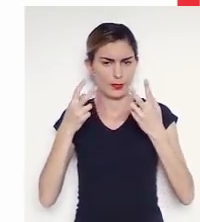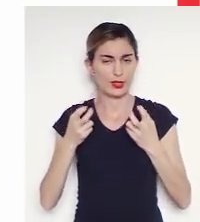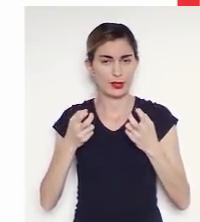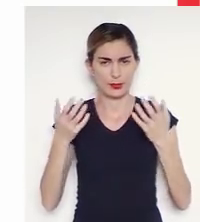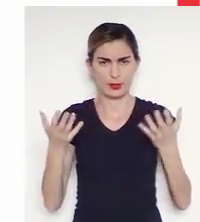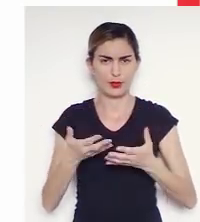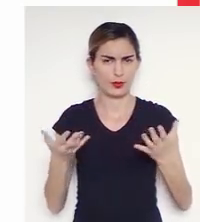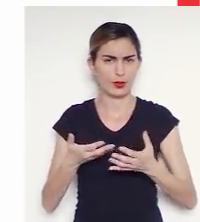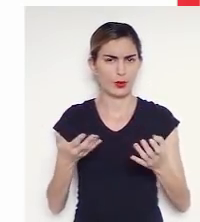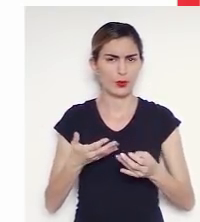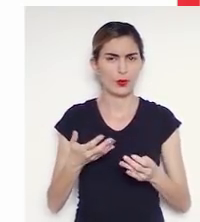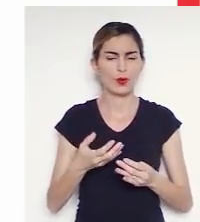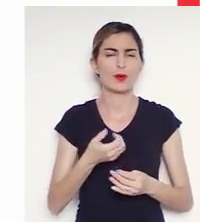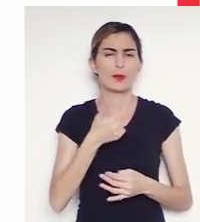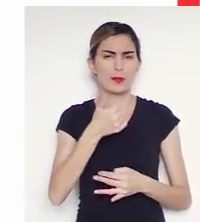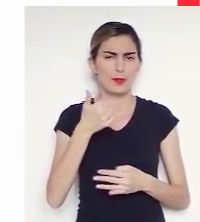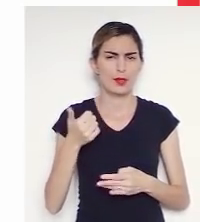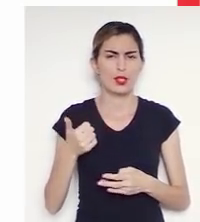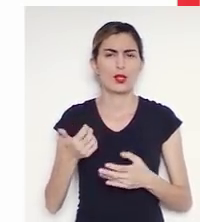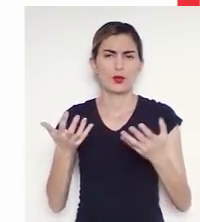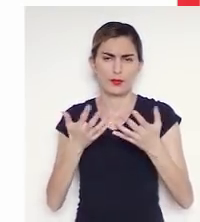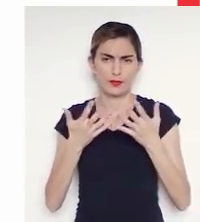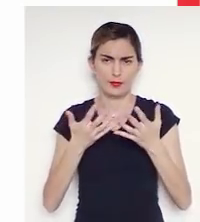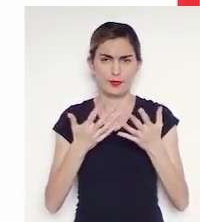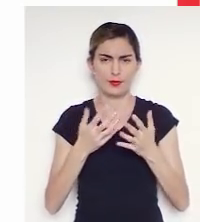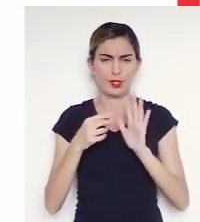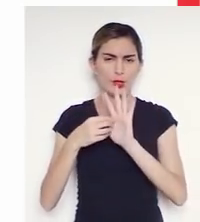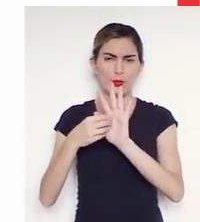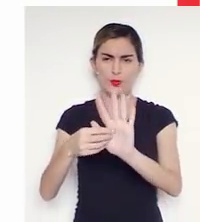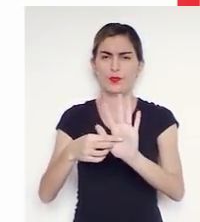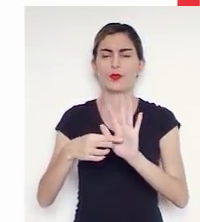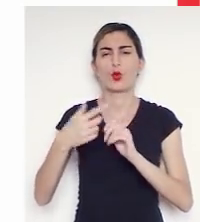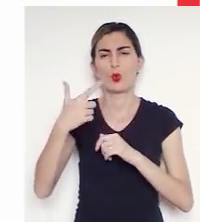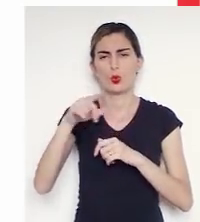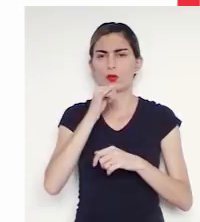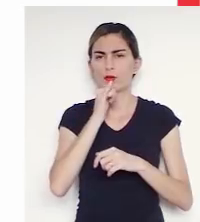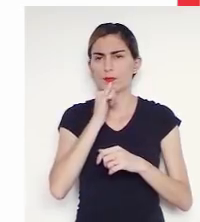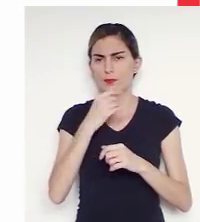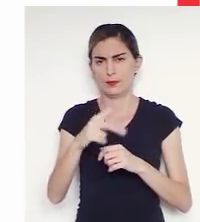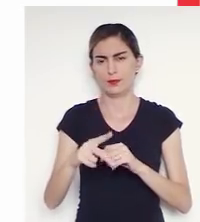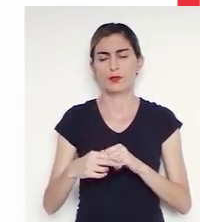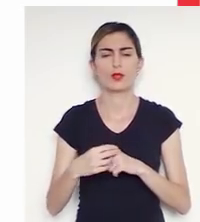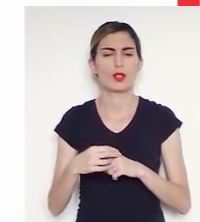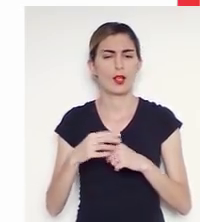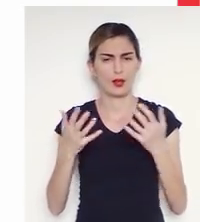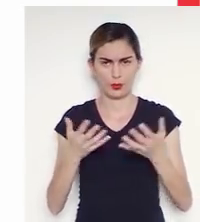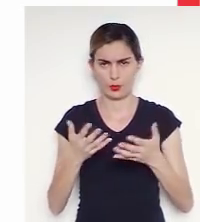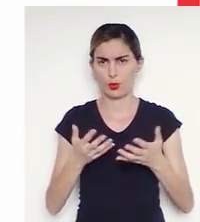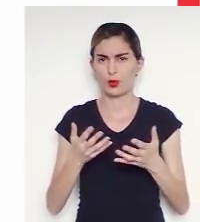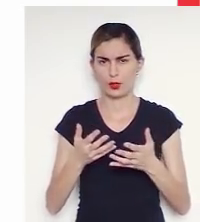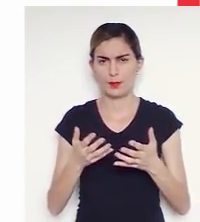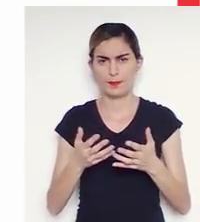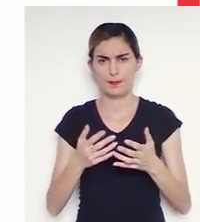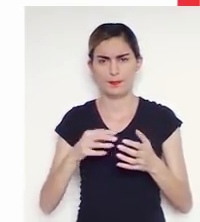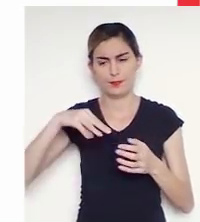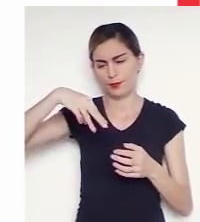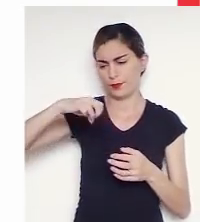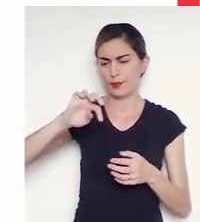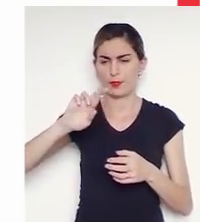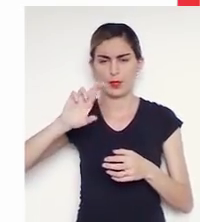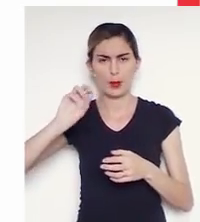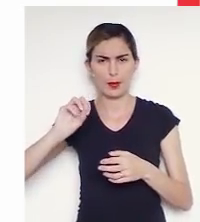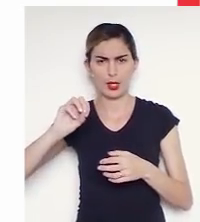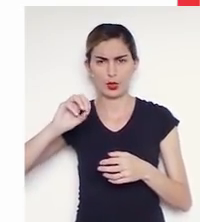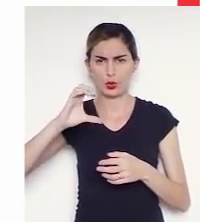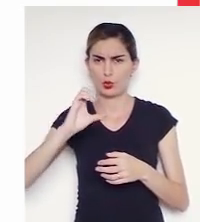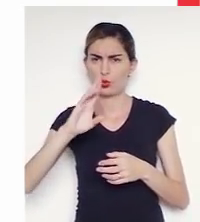Percebeu agora aí? Muito bem. Eu quero trazer outro exemplo aqui para você. Desta feita com metro